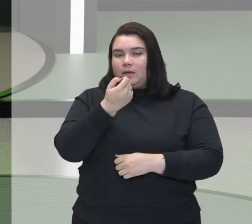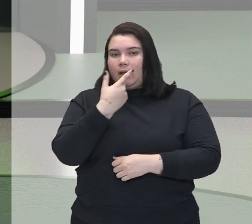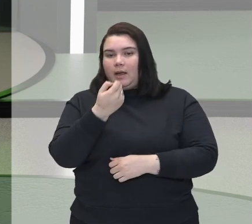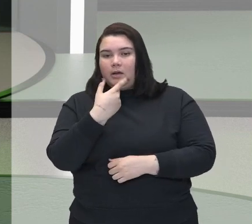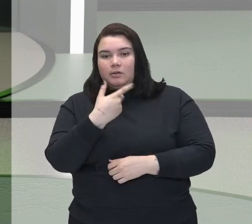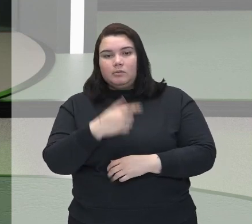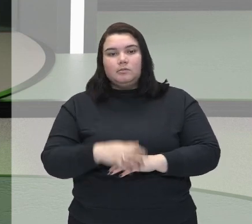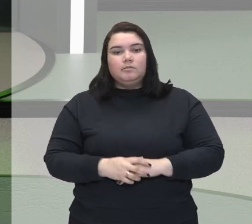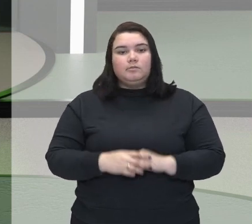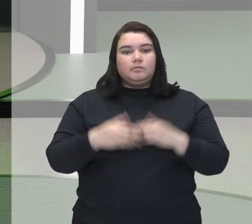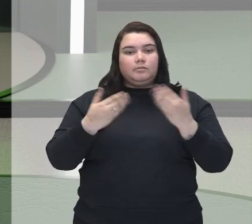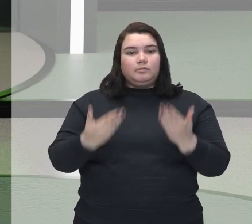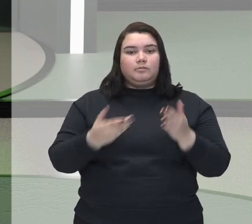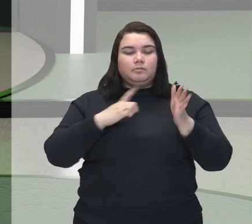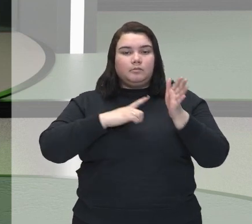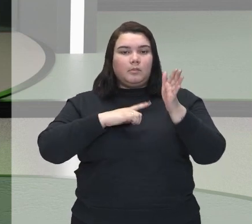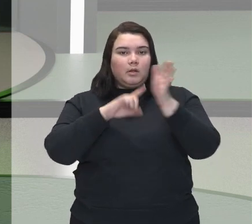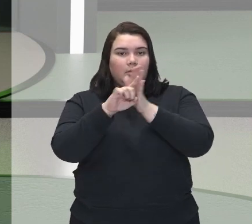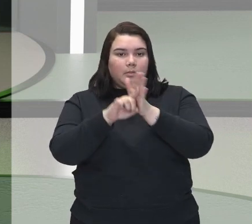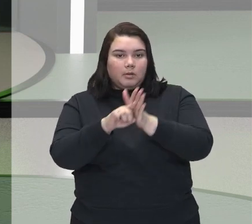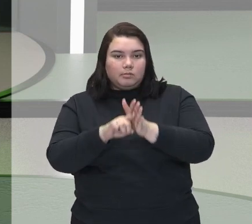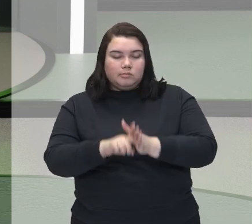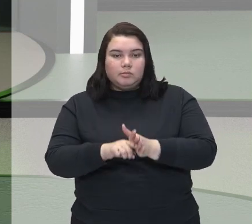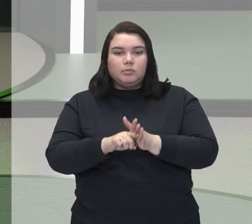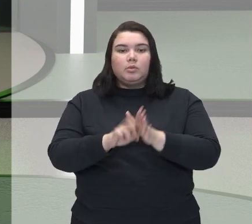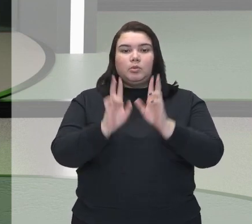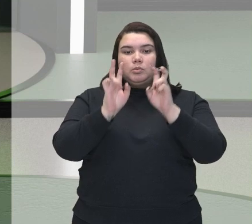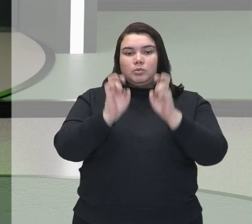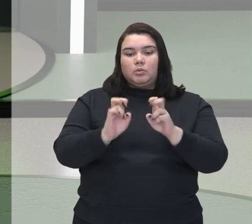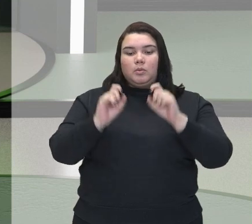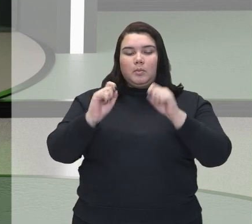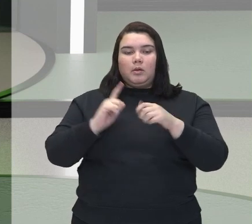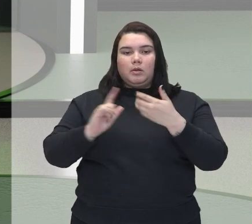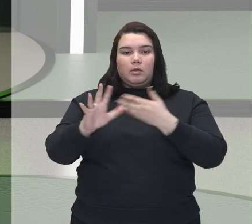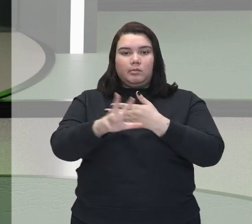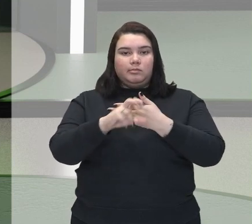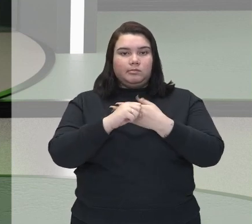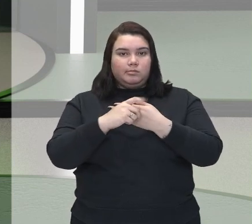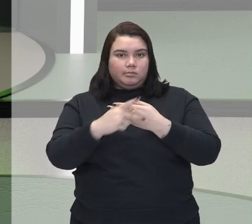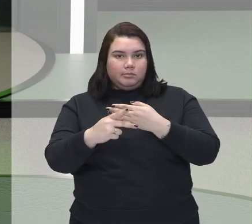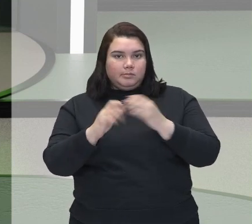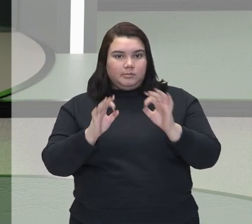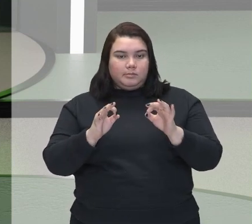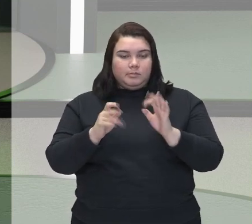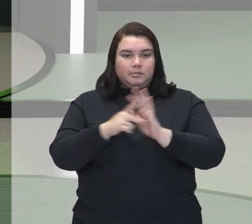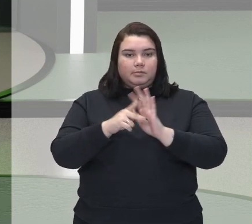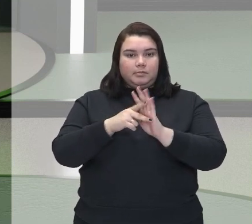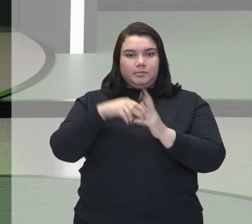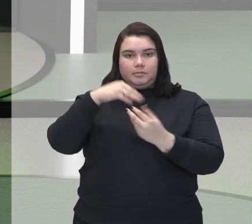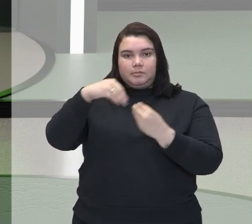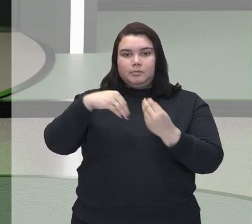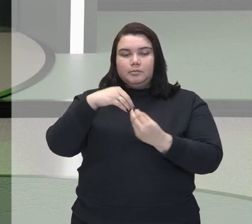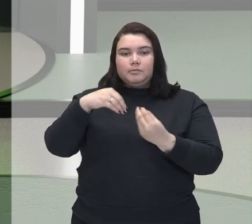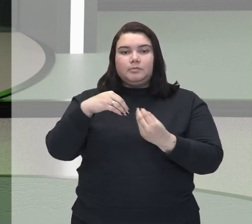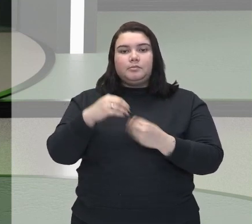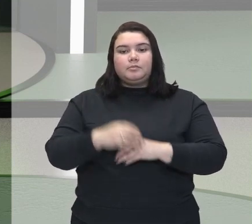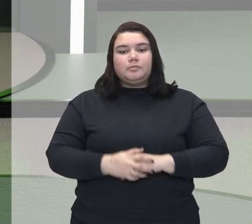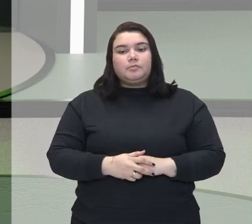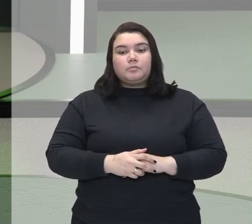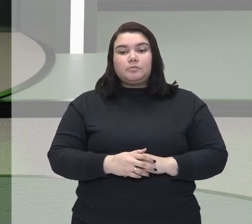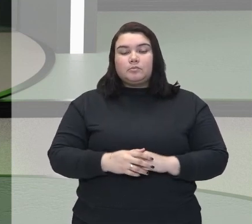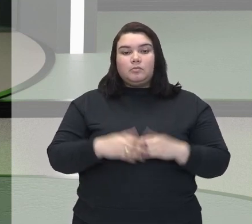muitas e muitas pesquisas sobre a atividade óptica das substâncias. Quando essas duas substâncias